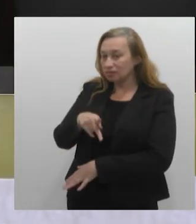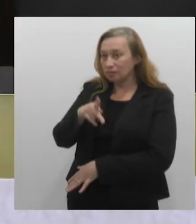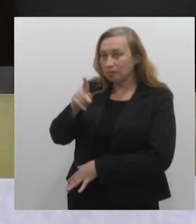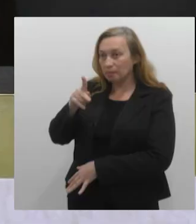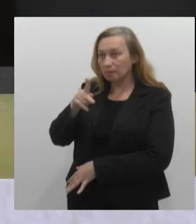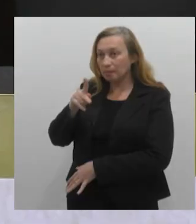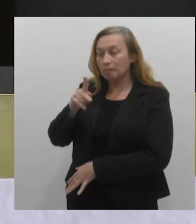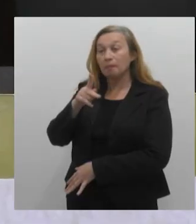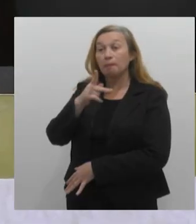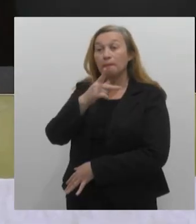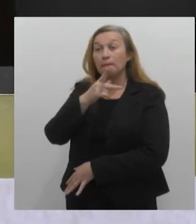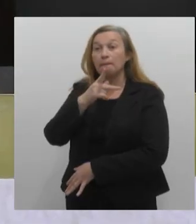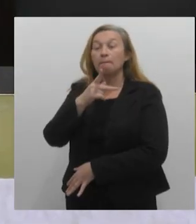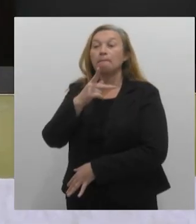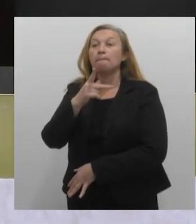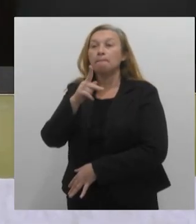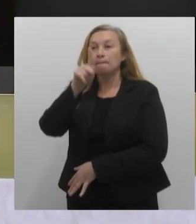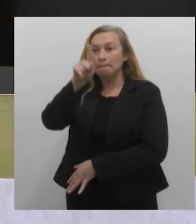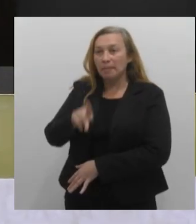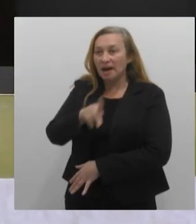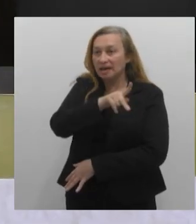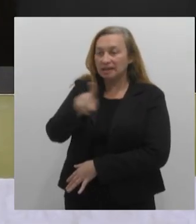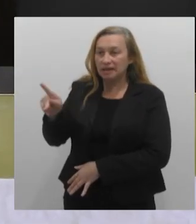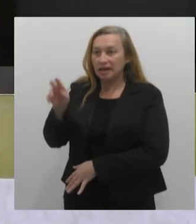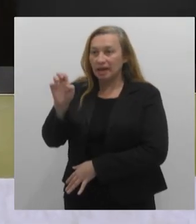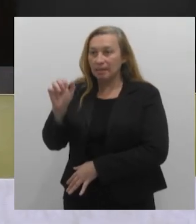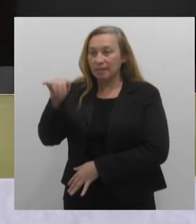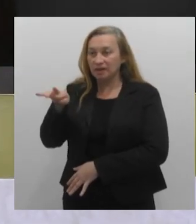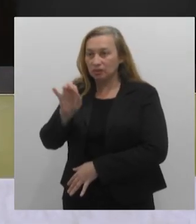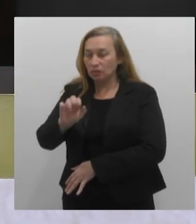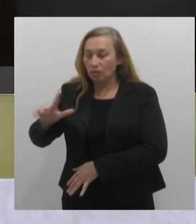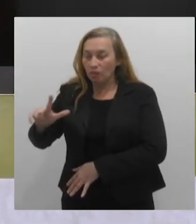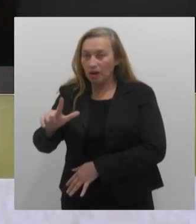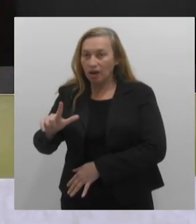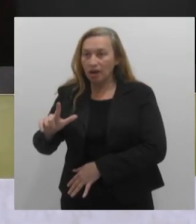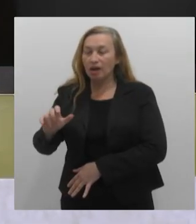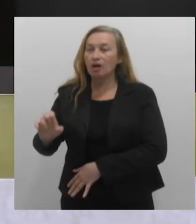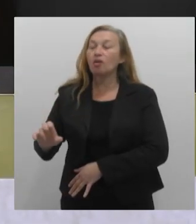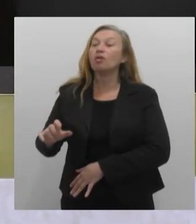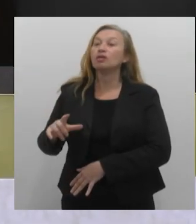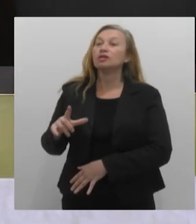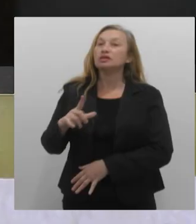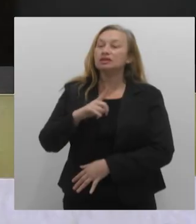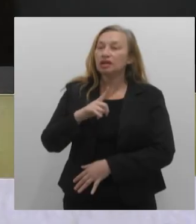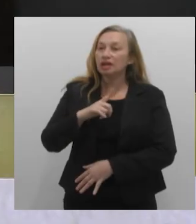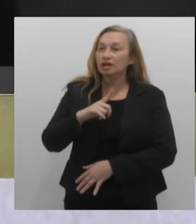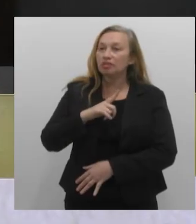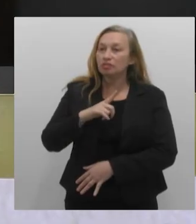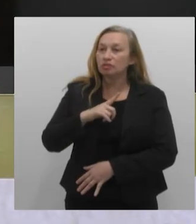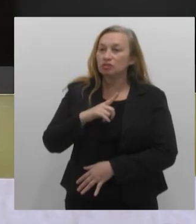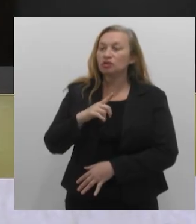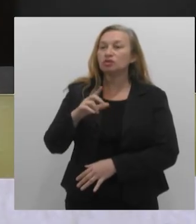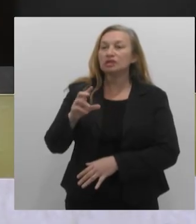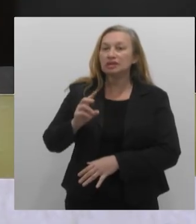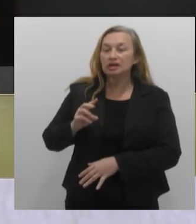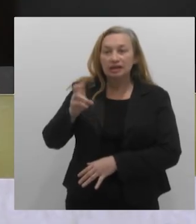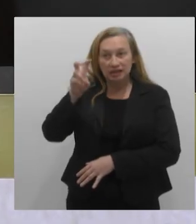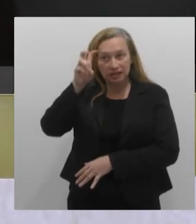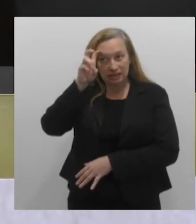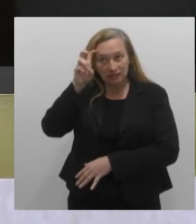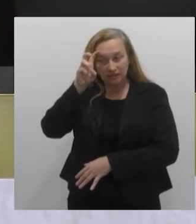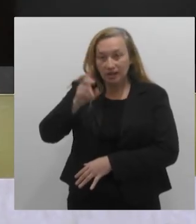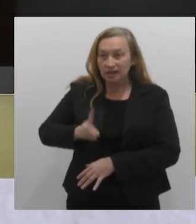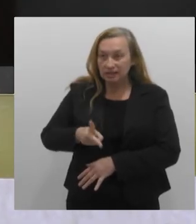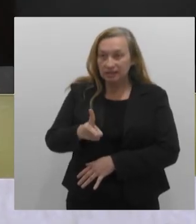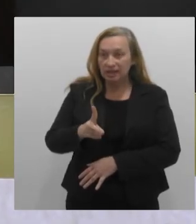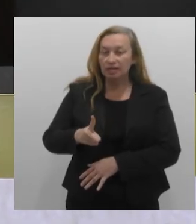Temos todas as quintas-feiras missa aqui no 21º andar, já agradecendo o nosso Dom Arani também